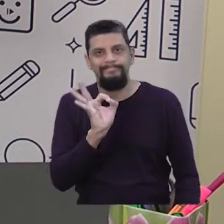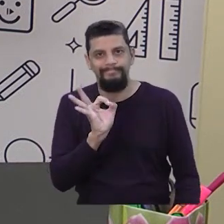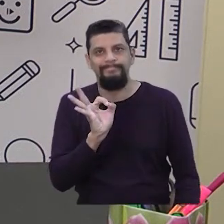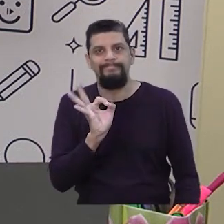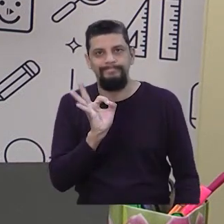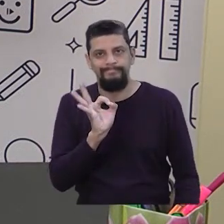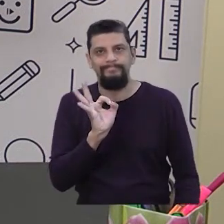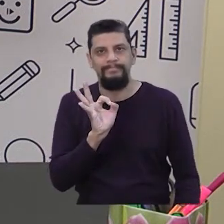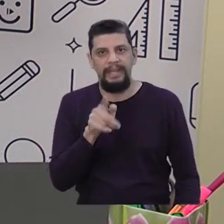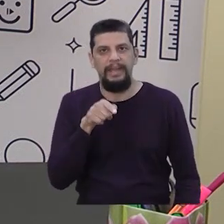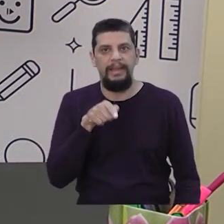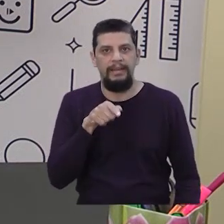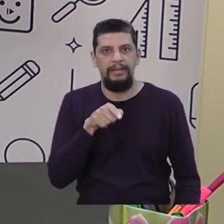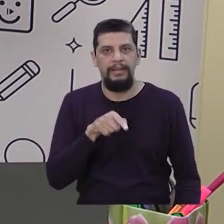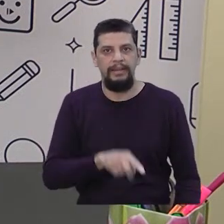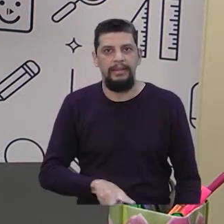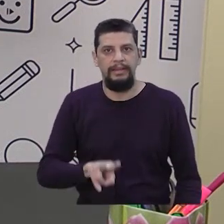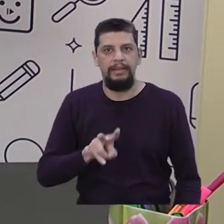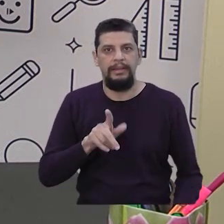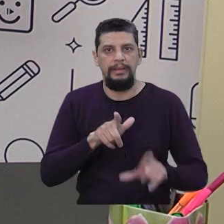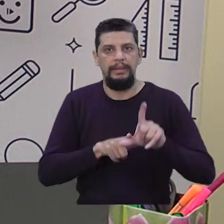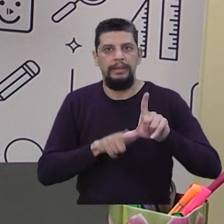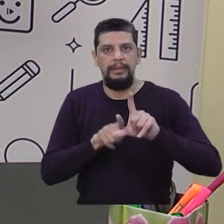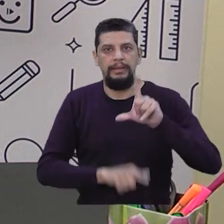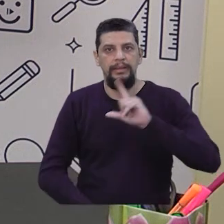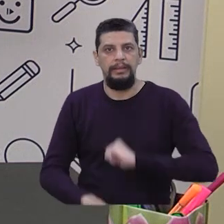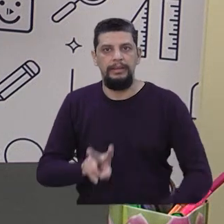Ah, isto mesmo. É o V